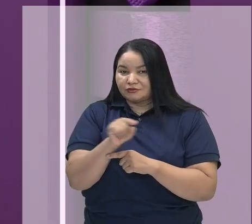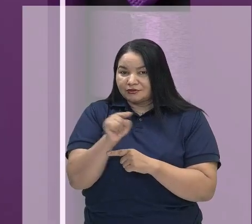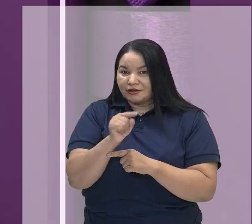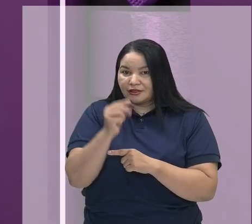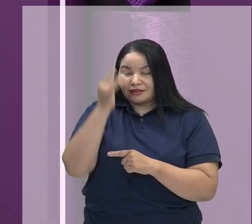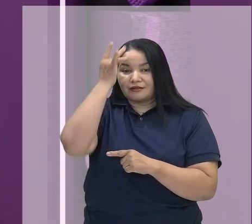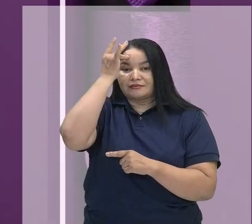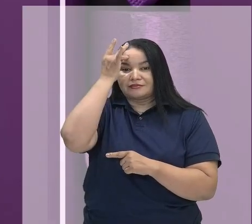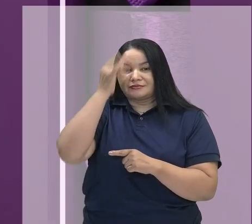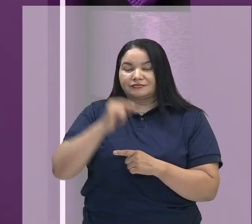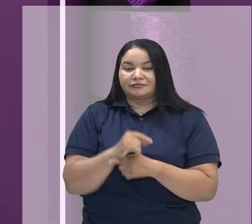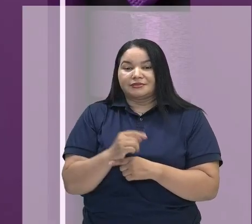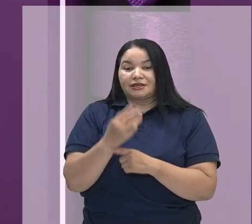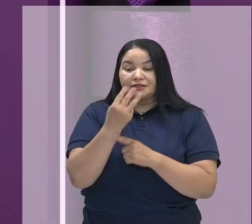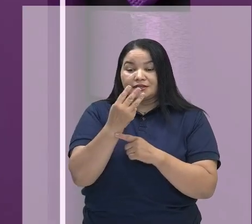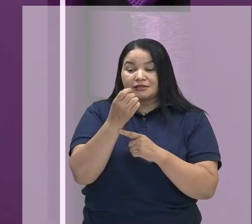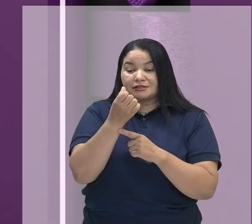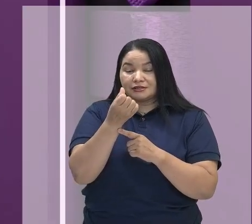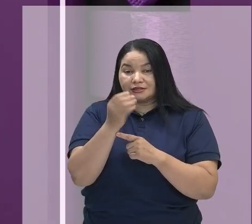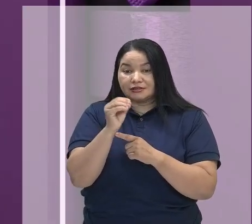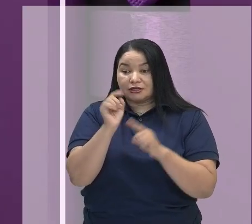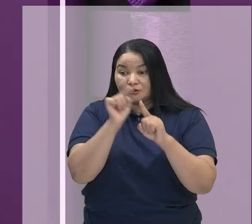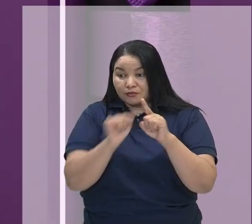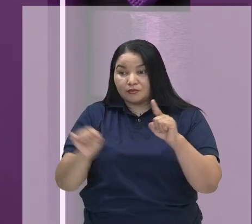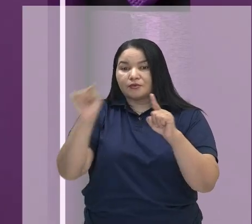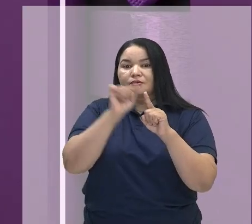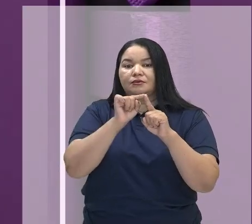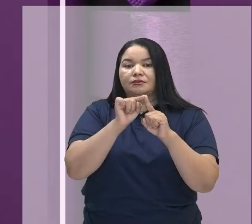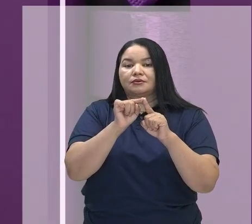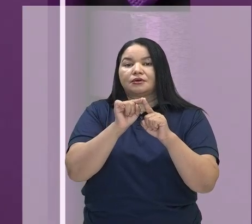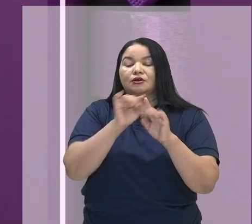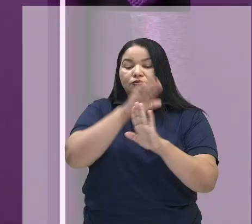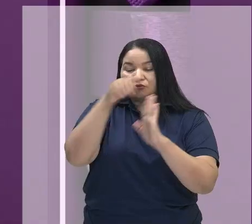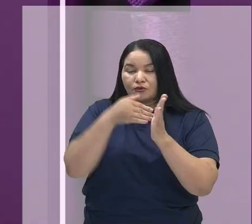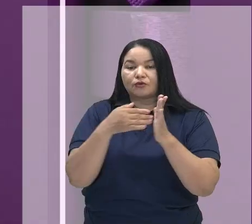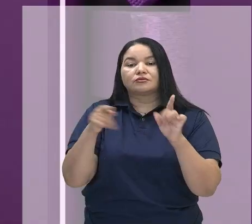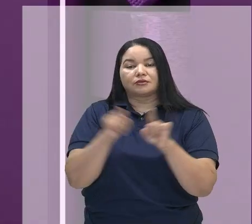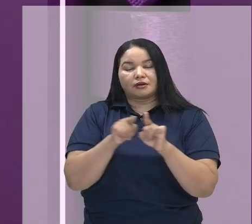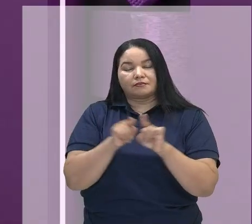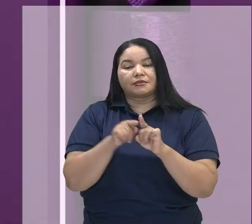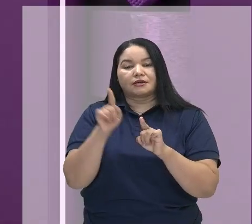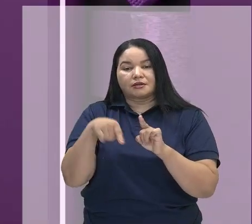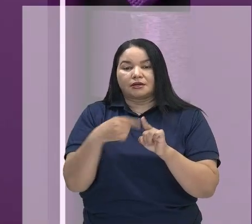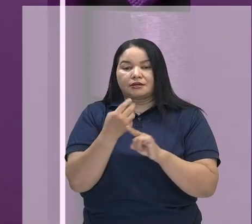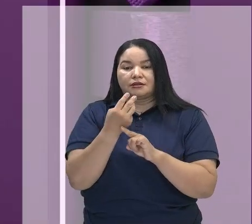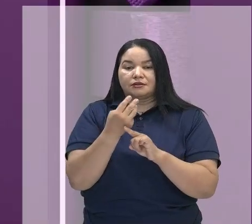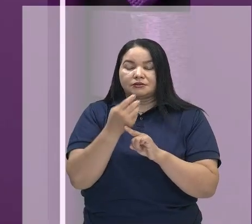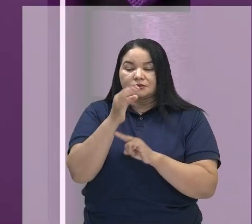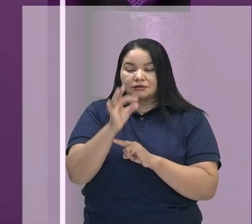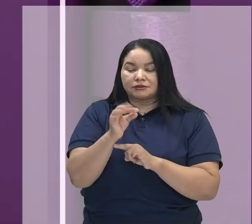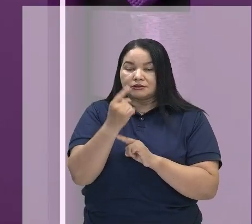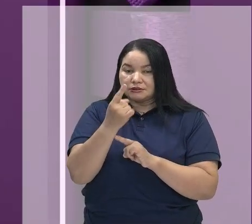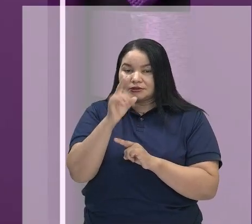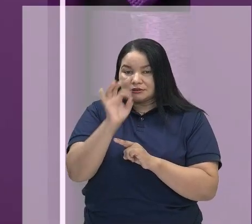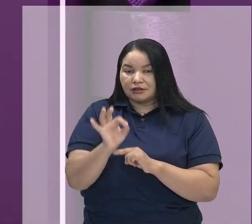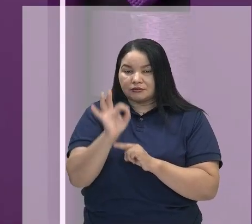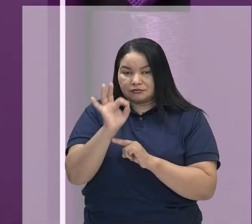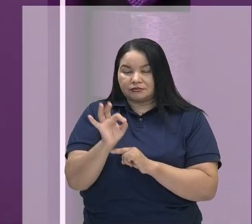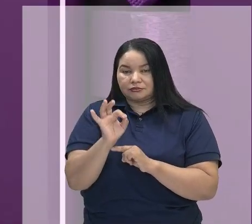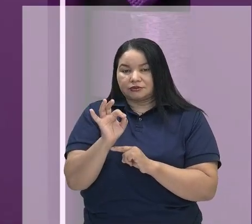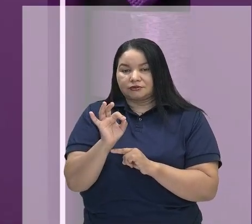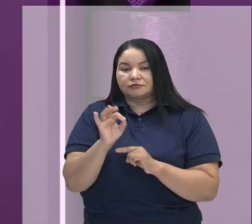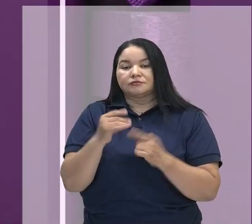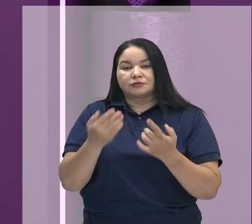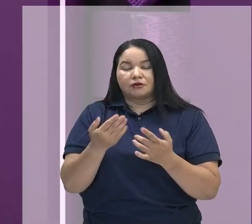que 360 é a volta completa e quando eu falo de um todo, também toda a pizza representa 100%. E aí você calcula,